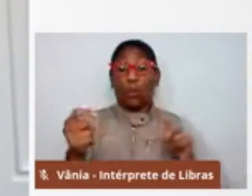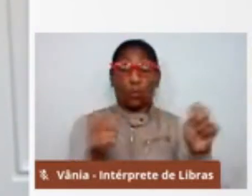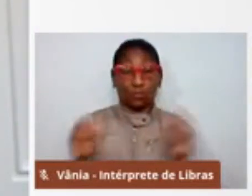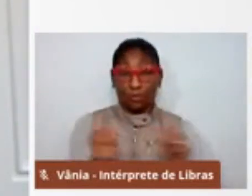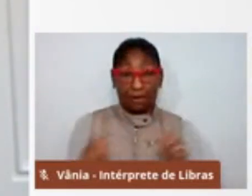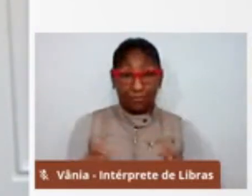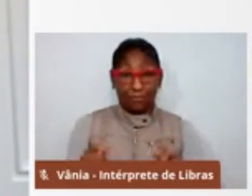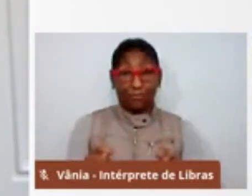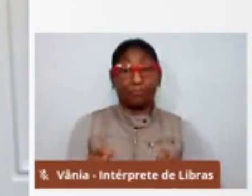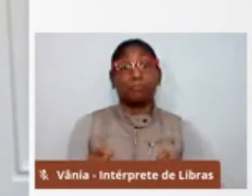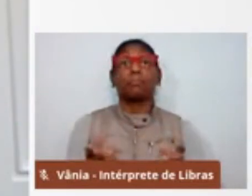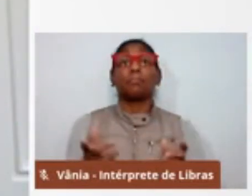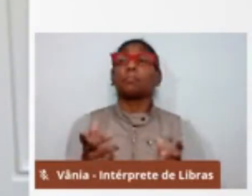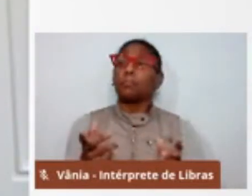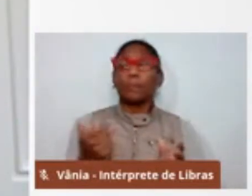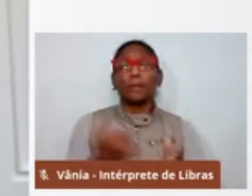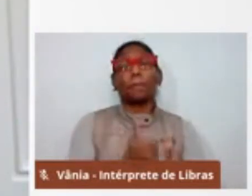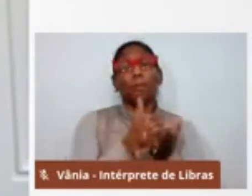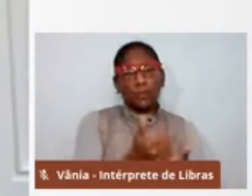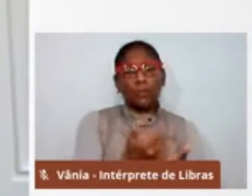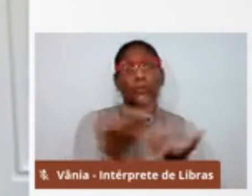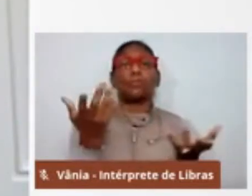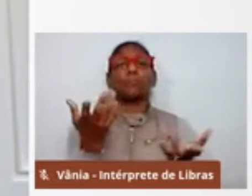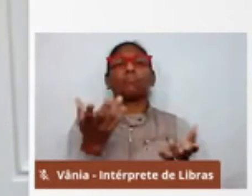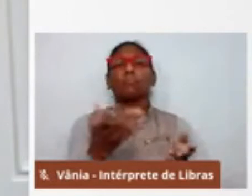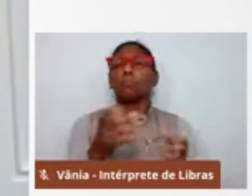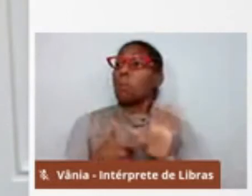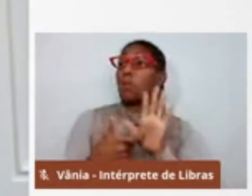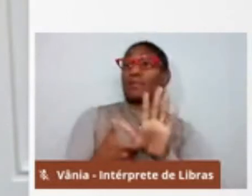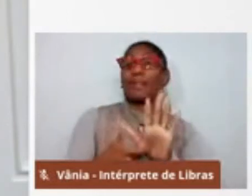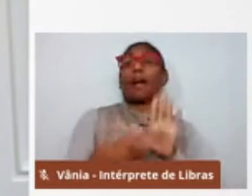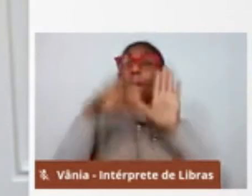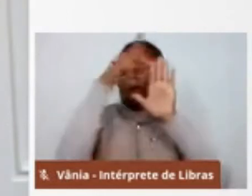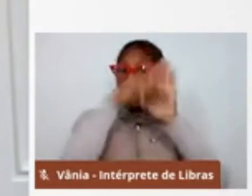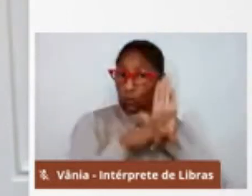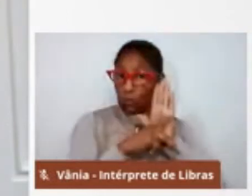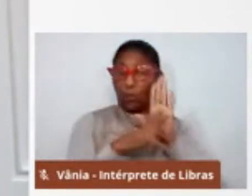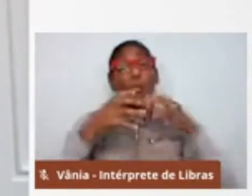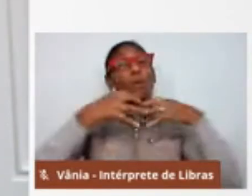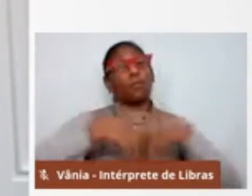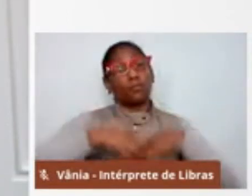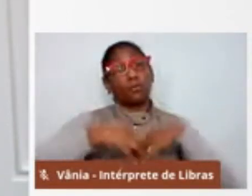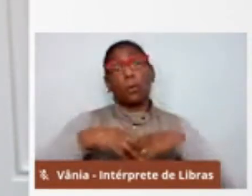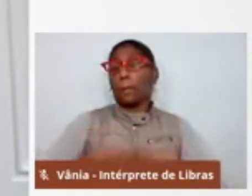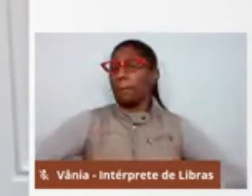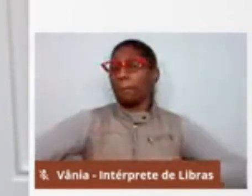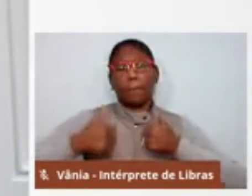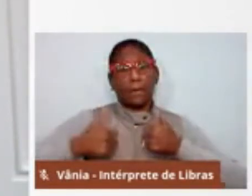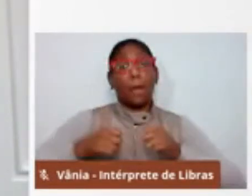para dar o norte, a orientação, estabelecemos os protocolos, ele funcionou até aqui, entendemos que podemos